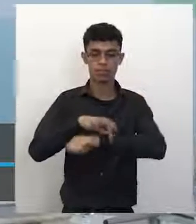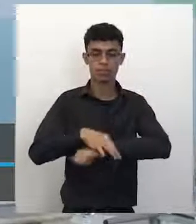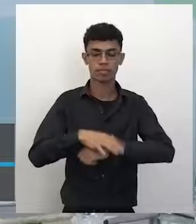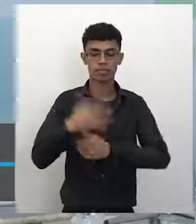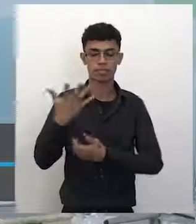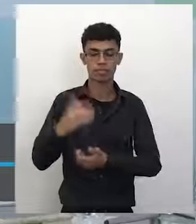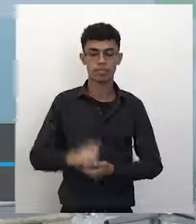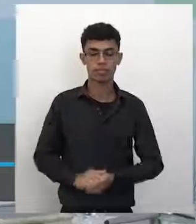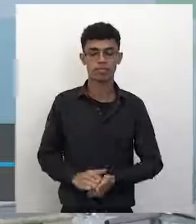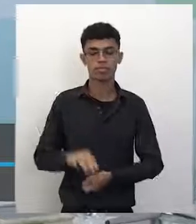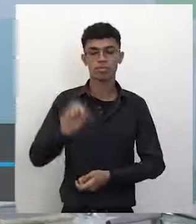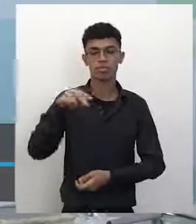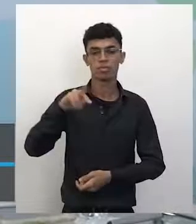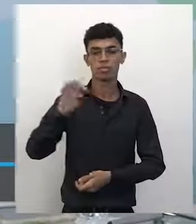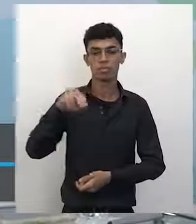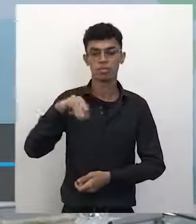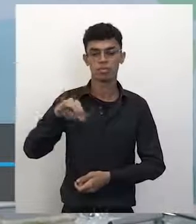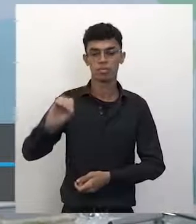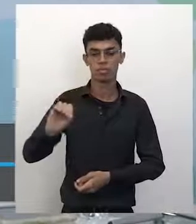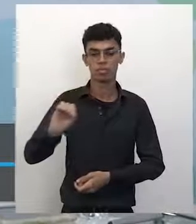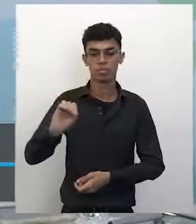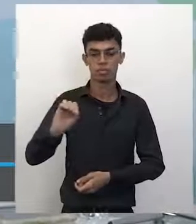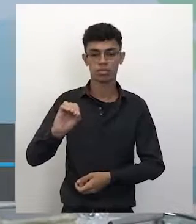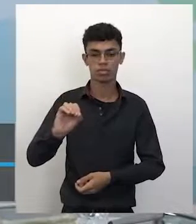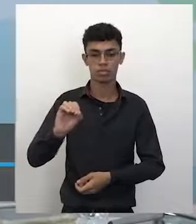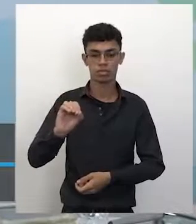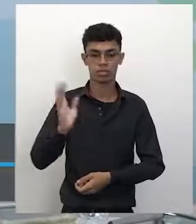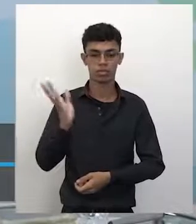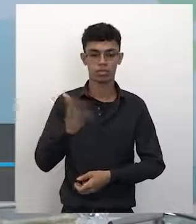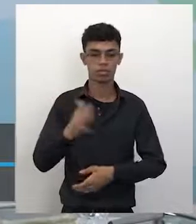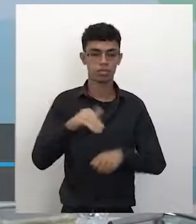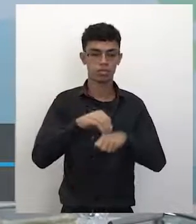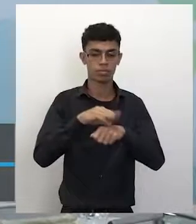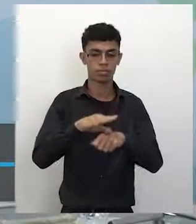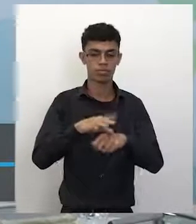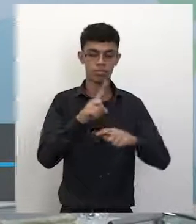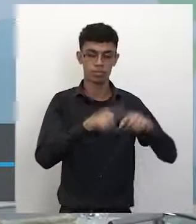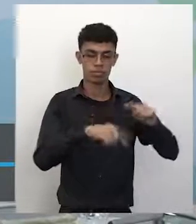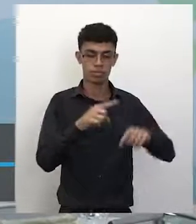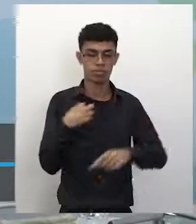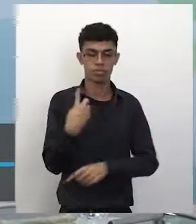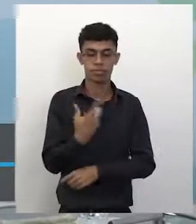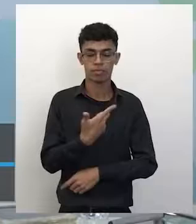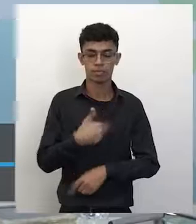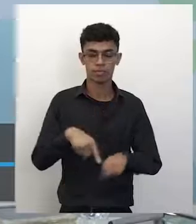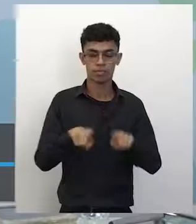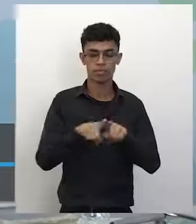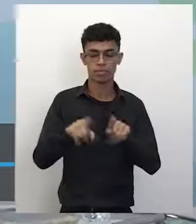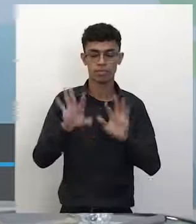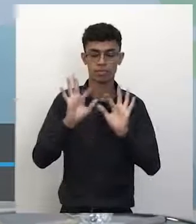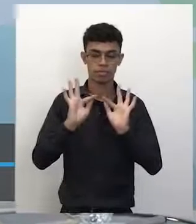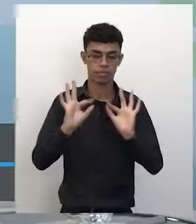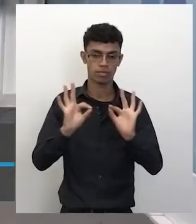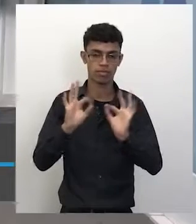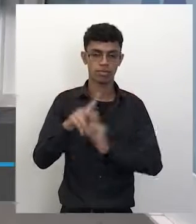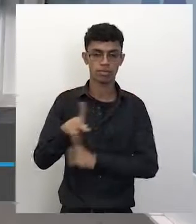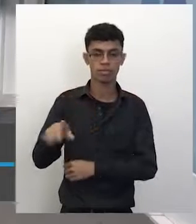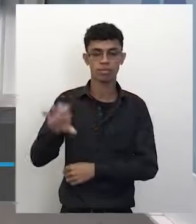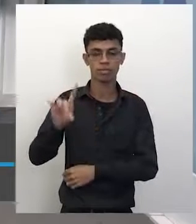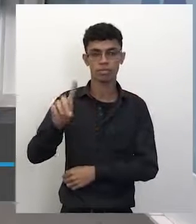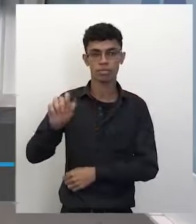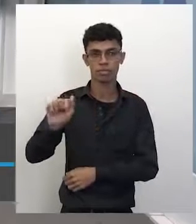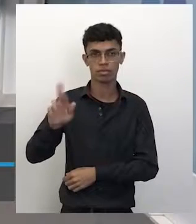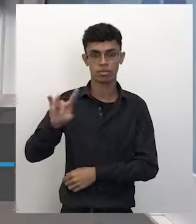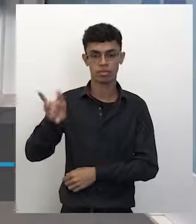com Antônio Nóbrega, vídeo. Então, já sugeriu aqui um material pra gente também. Pô. Valeu, professor Eduardo. Que